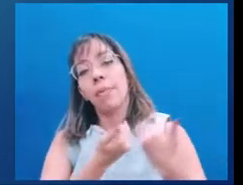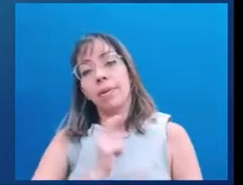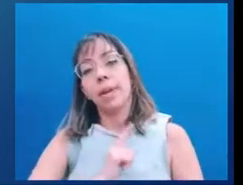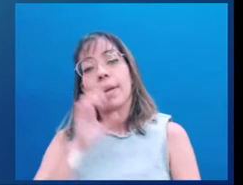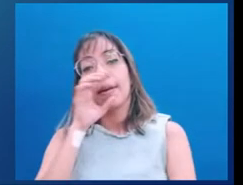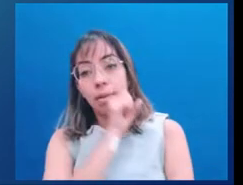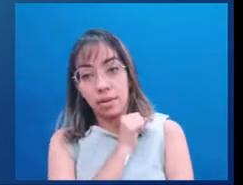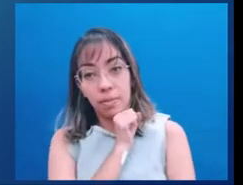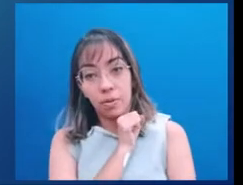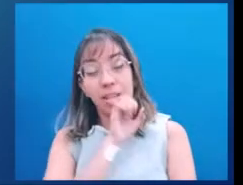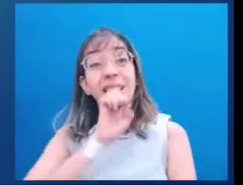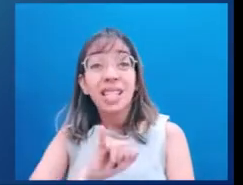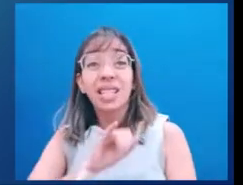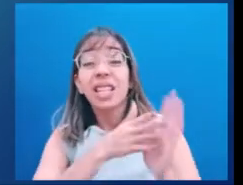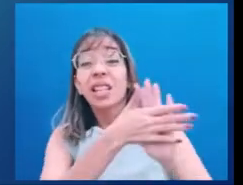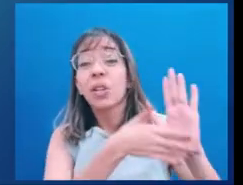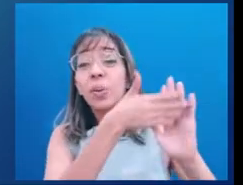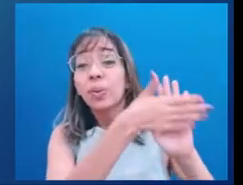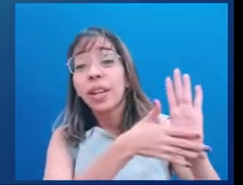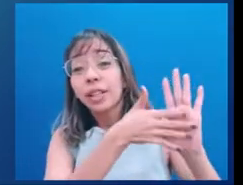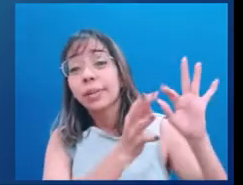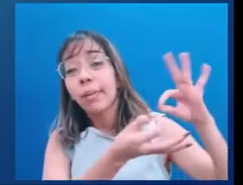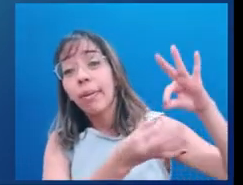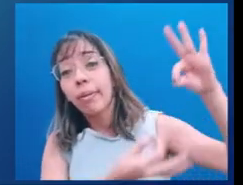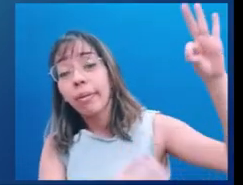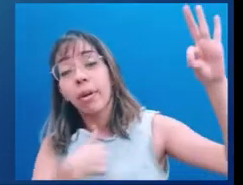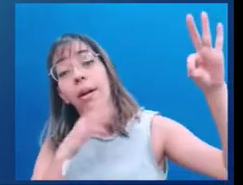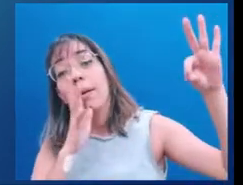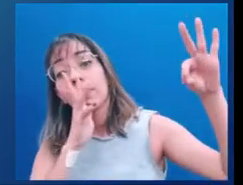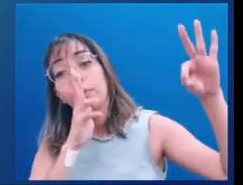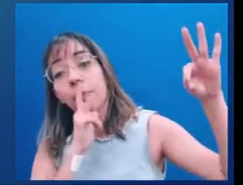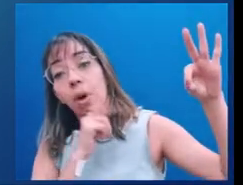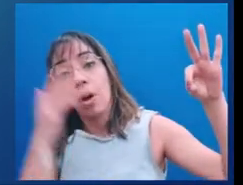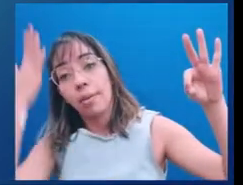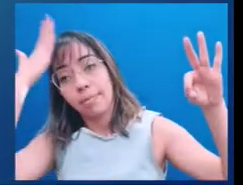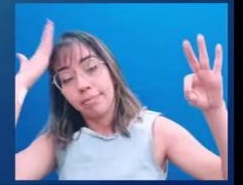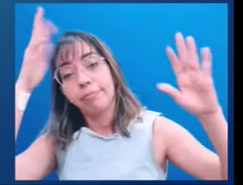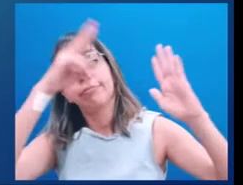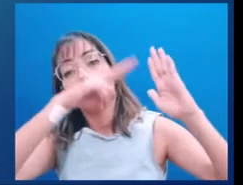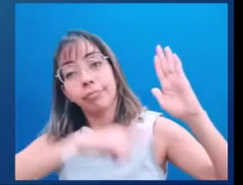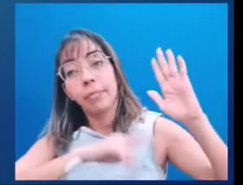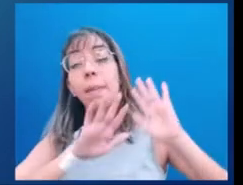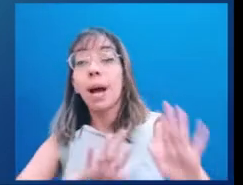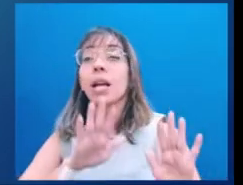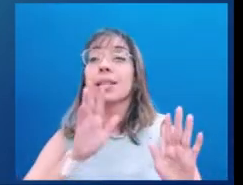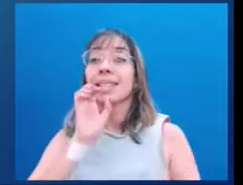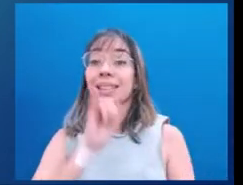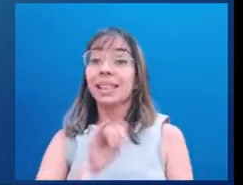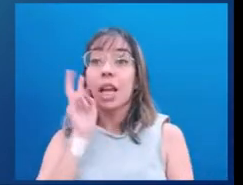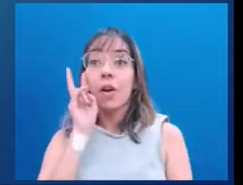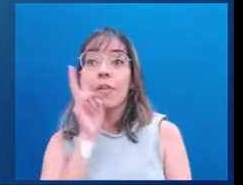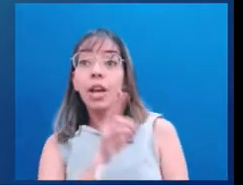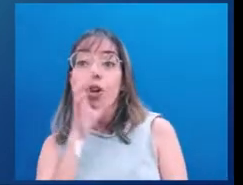essa informação mais rápida do que se eu tivesse ali um texto, né? Então, eu já sei, olhando rapidamente aqui, que eu tenho uma